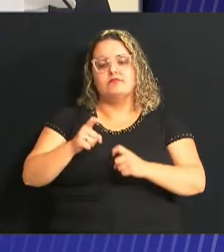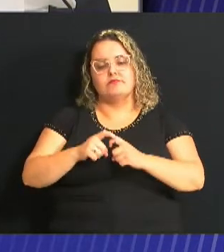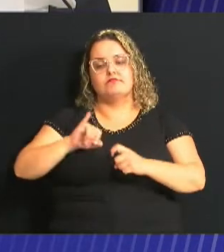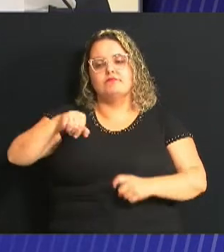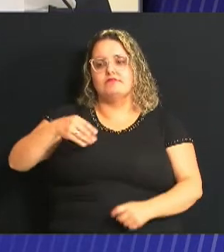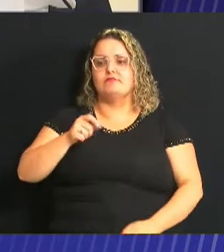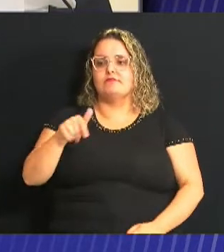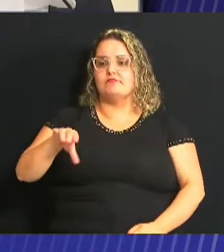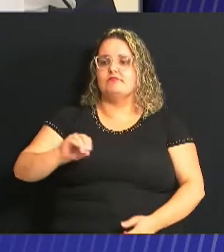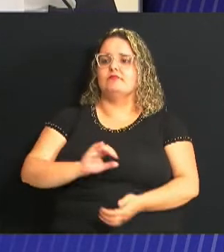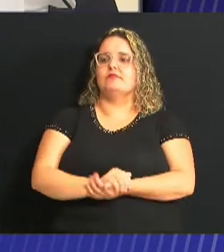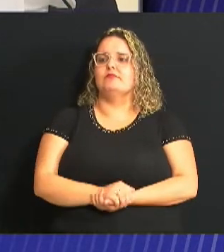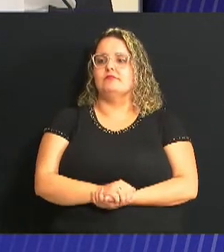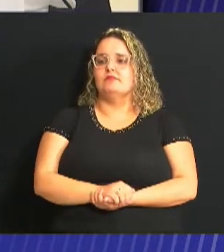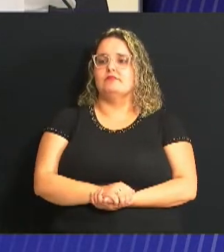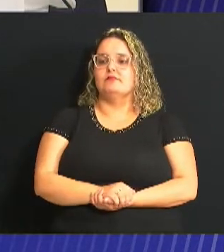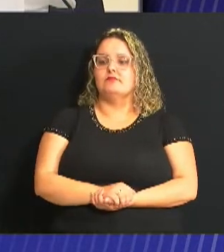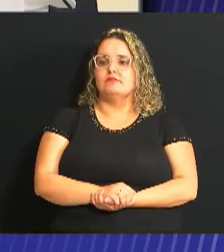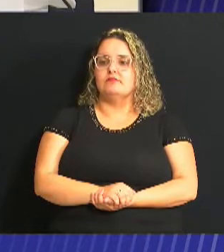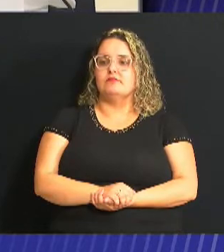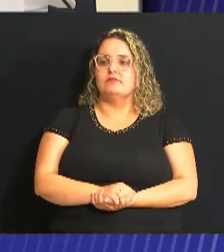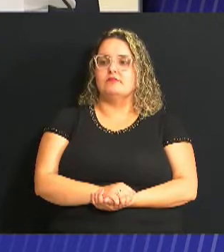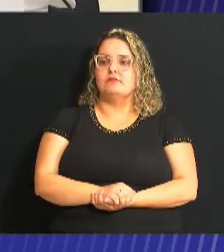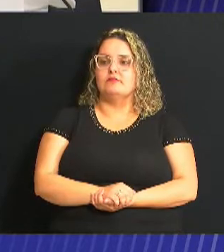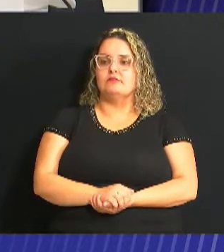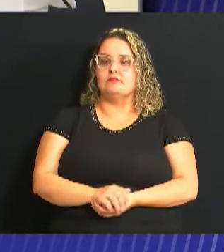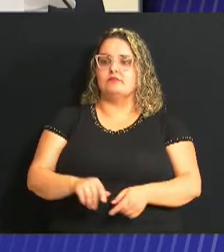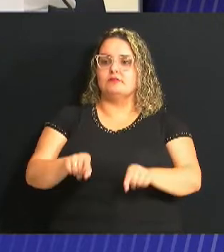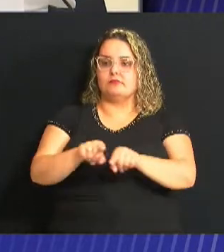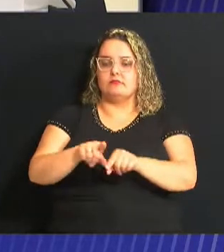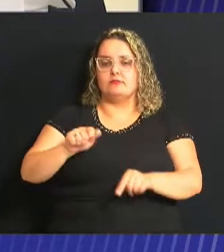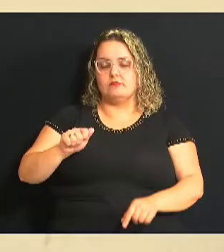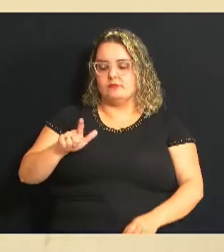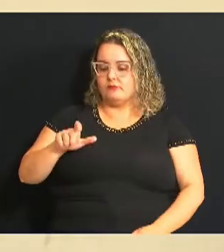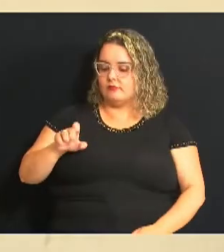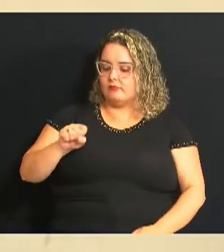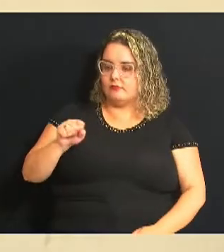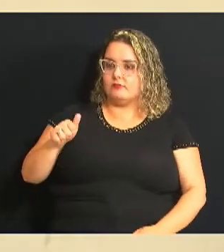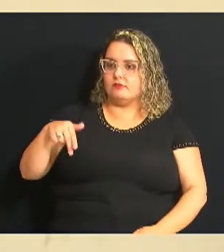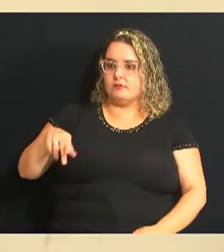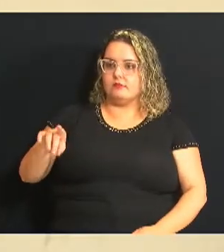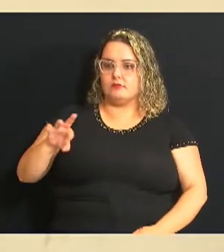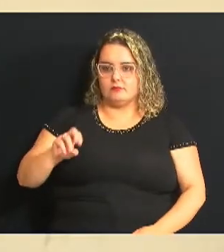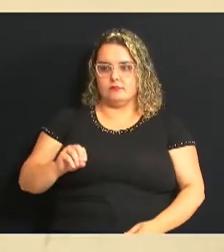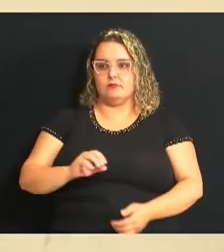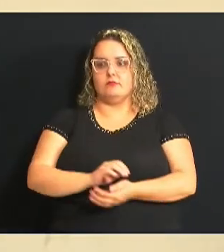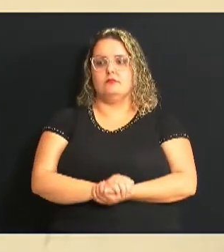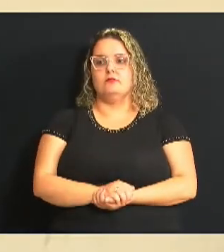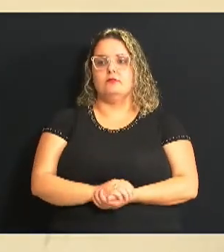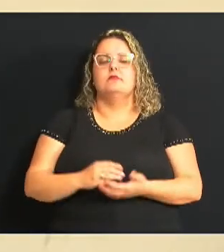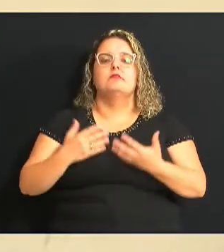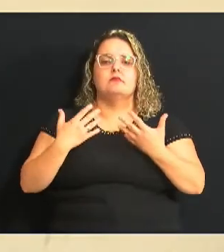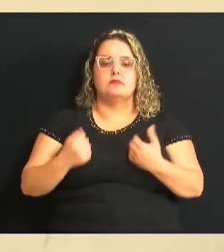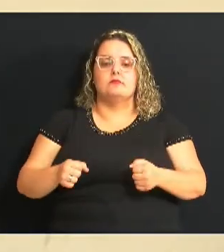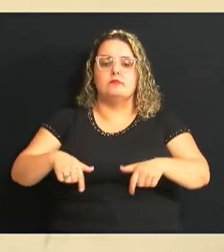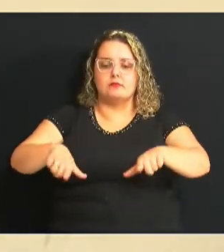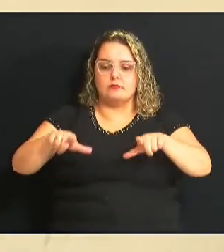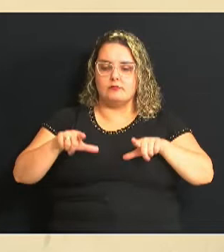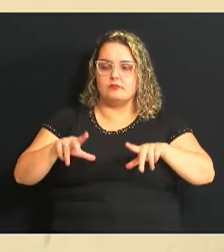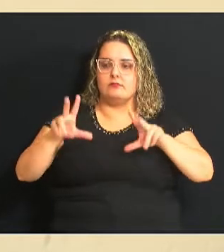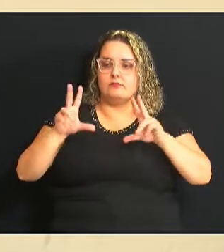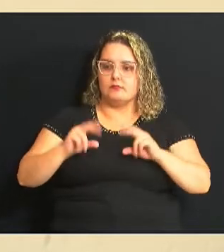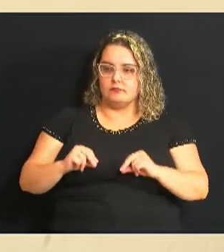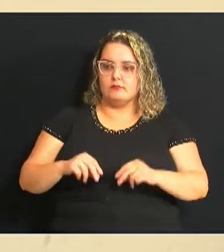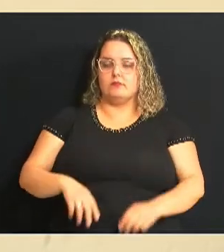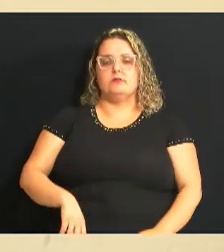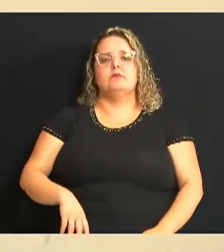Carlos. E o Alessandro Barbieri Artioli, ele recebe o diploma